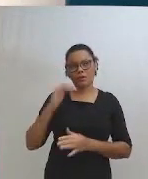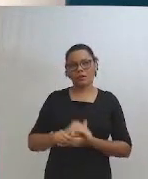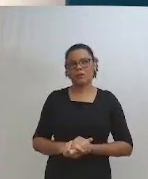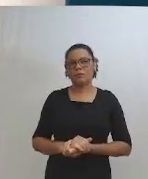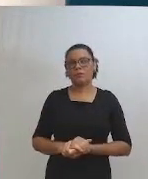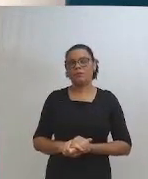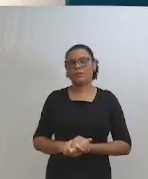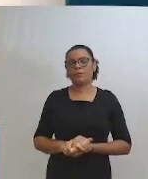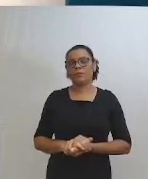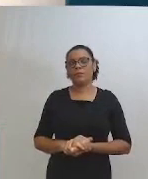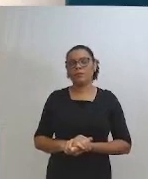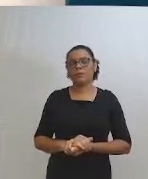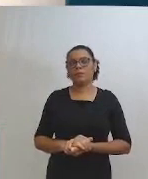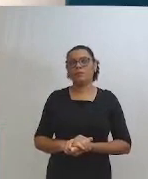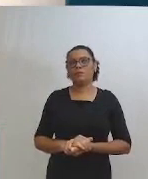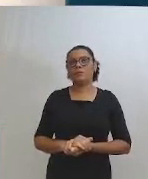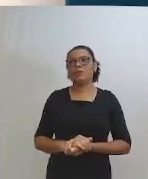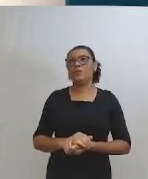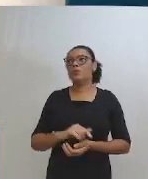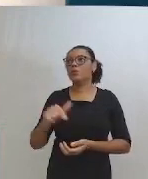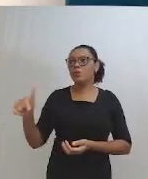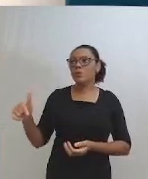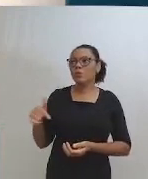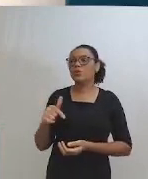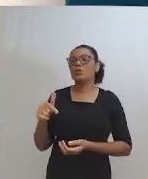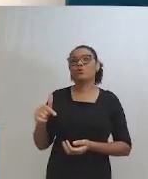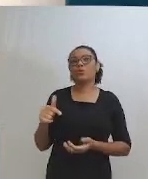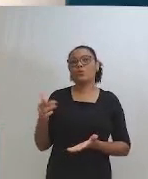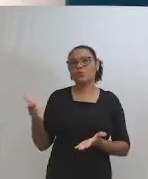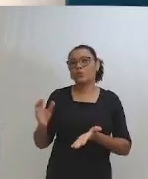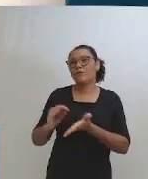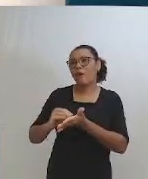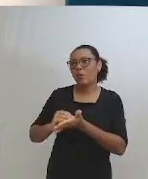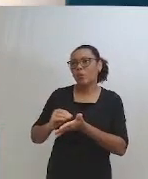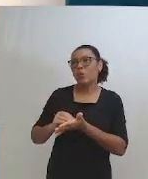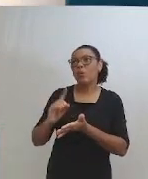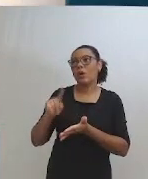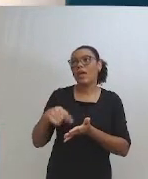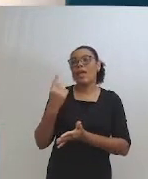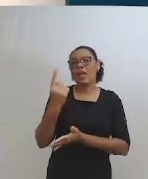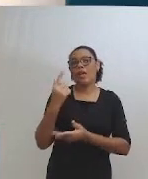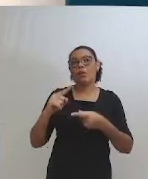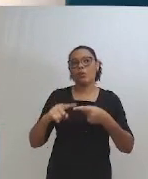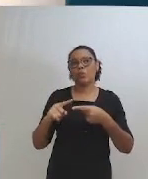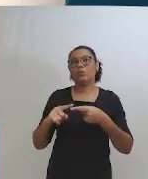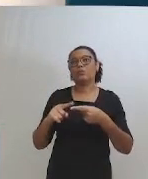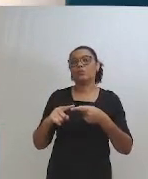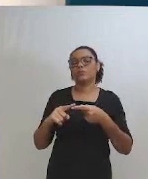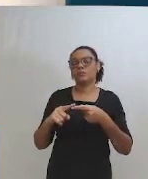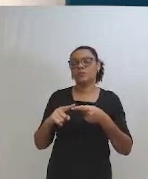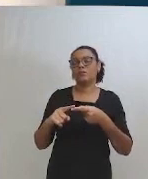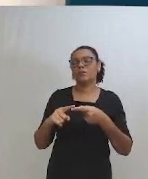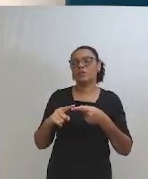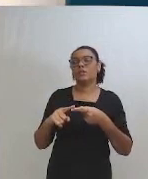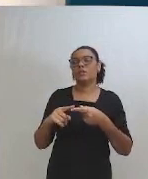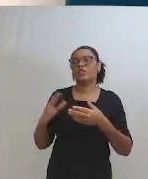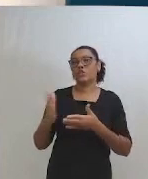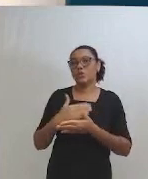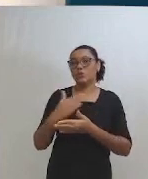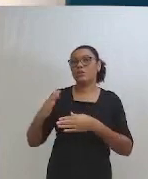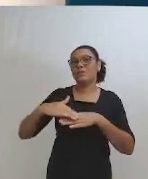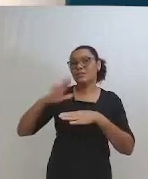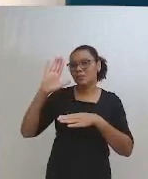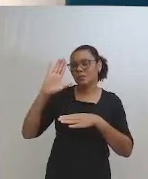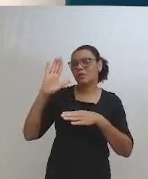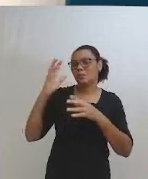mas nos demais deixou de fazê-lo. E esse é um dos pontos que nós sinalizamos em alguns dos embargos de declaração,